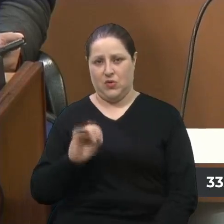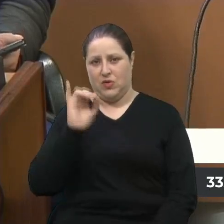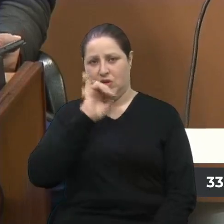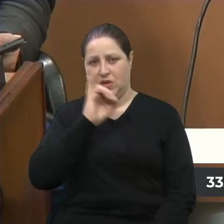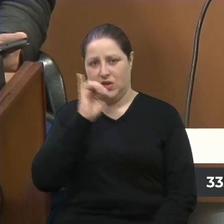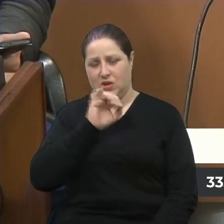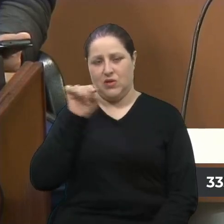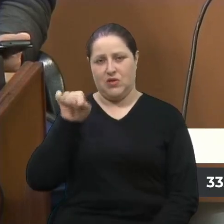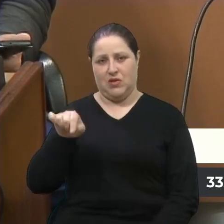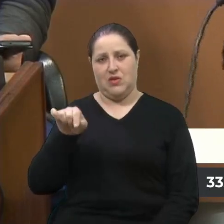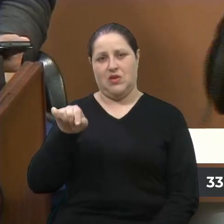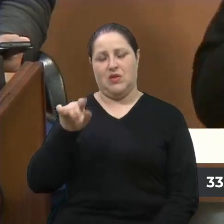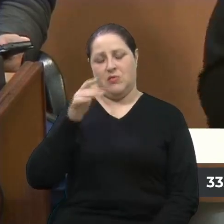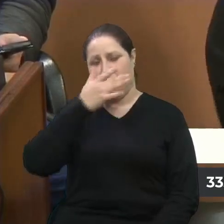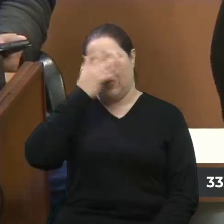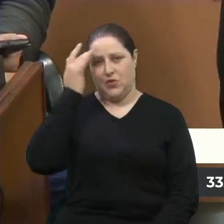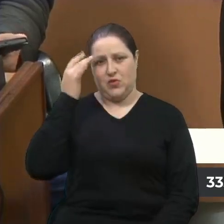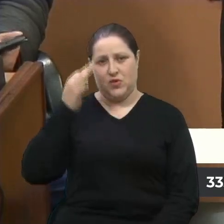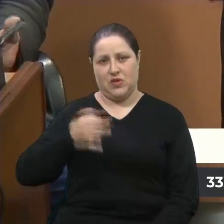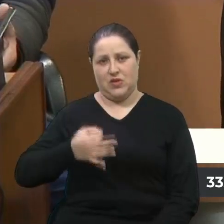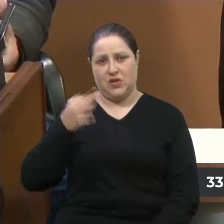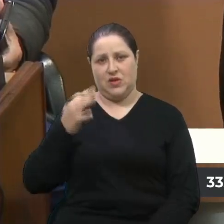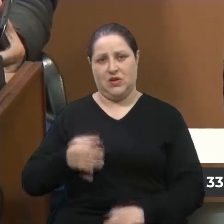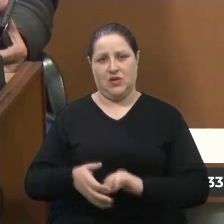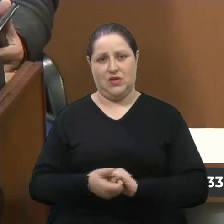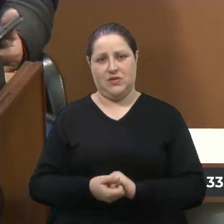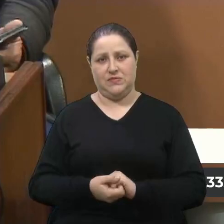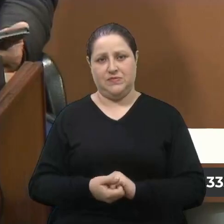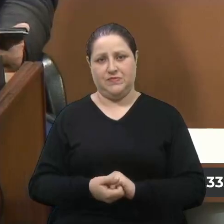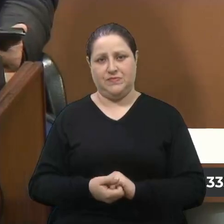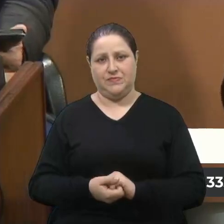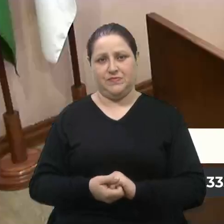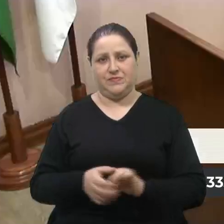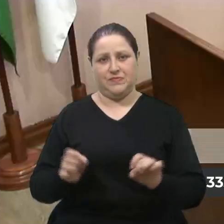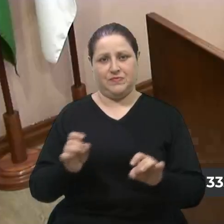é o certo, né? Então, tá, era isso, senhor presidente. Obrigado.